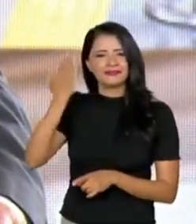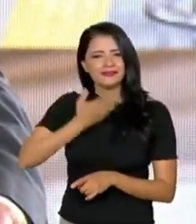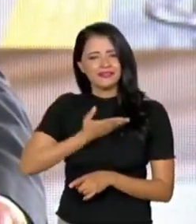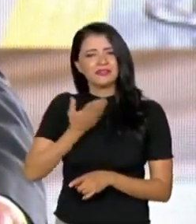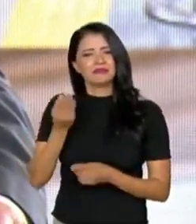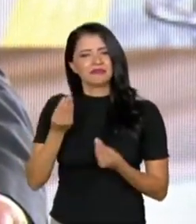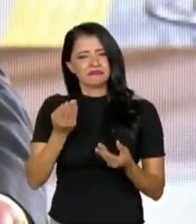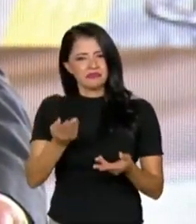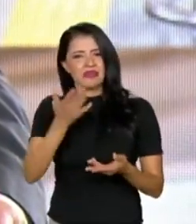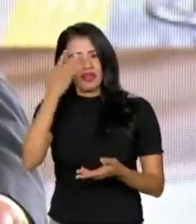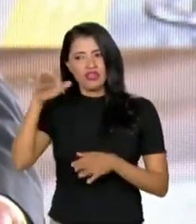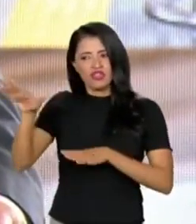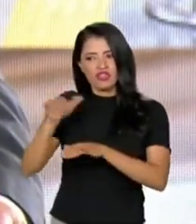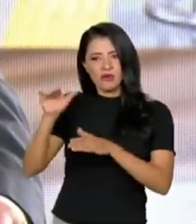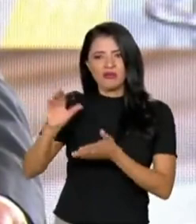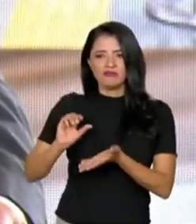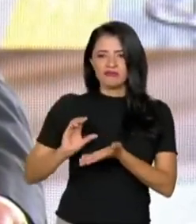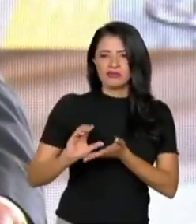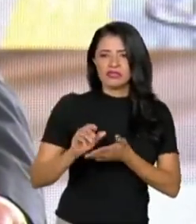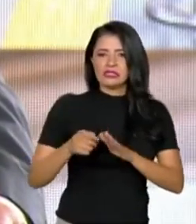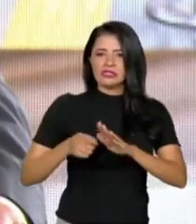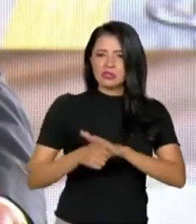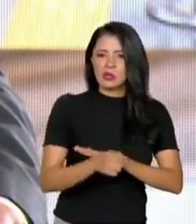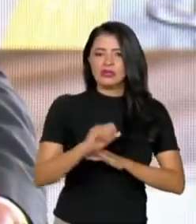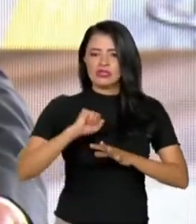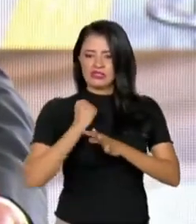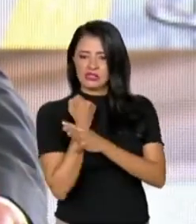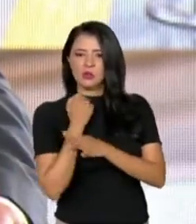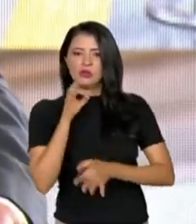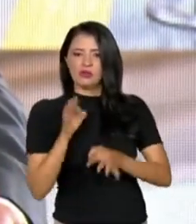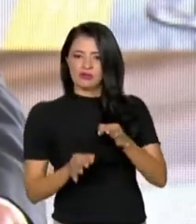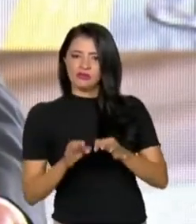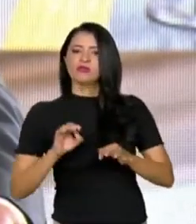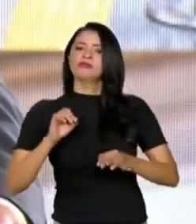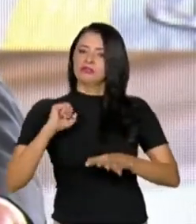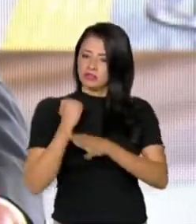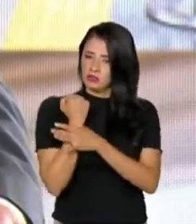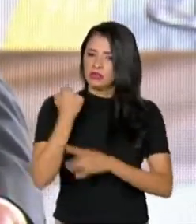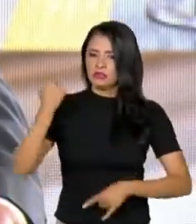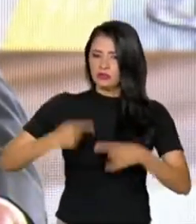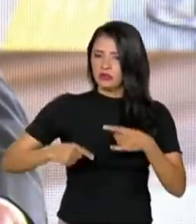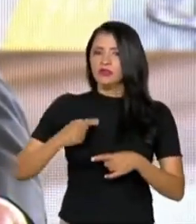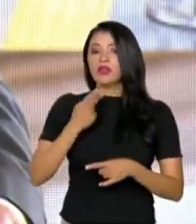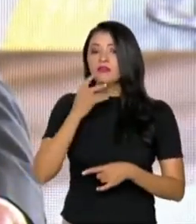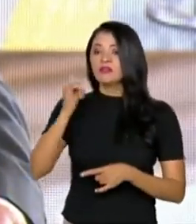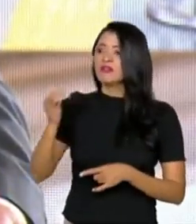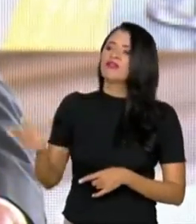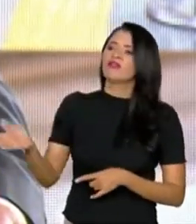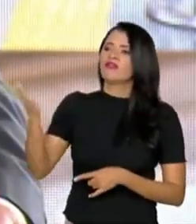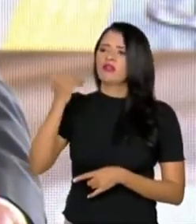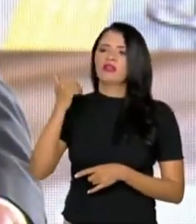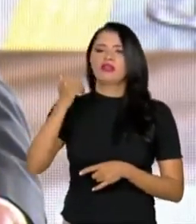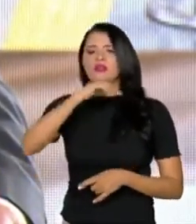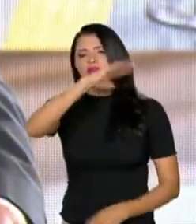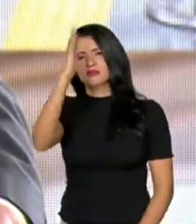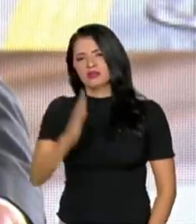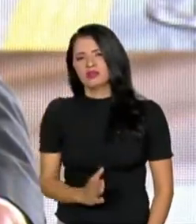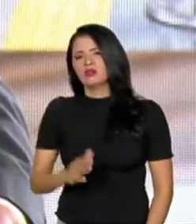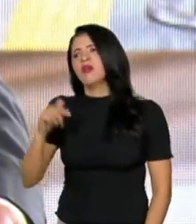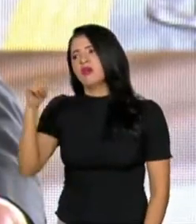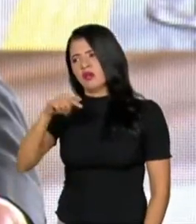trazendo para os investidores segurança jurídica, segurança política e dizendo: venham para o Brasil, que aqui